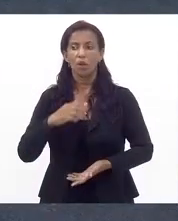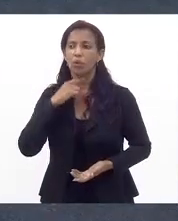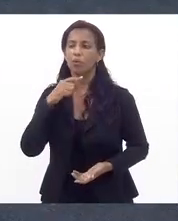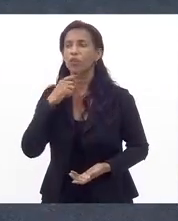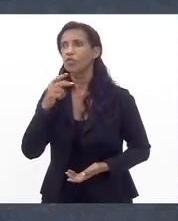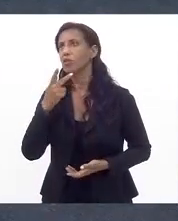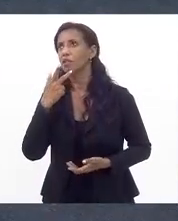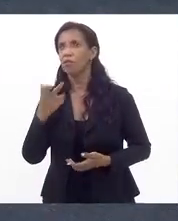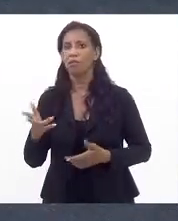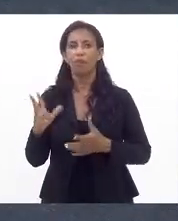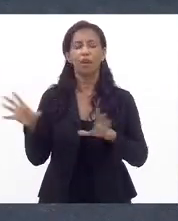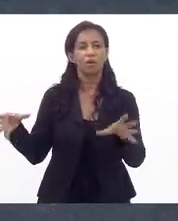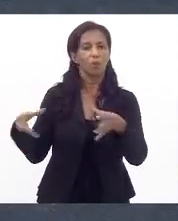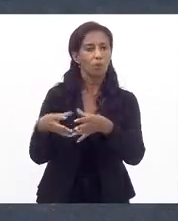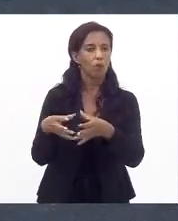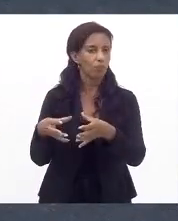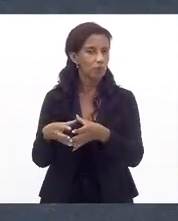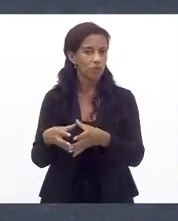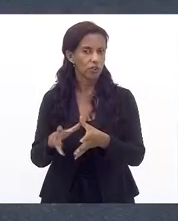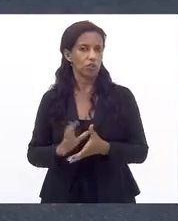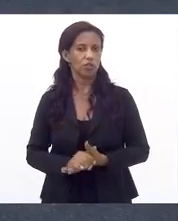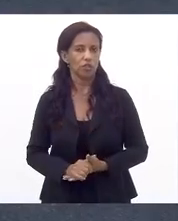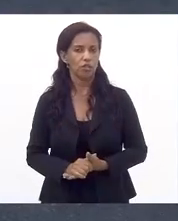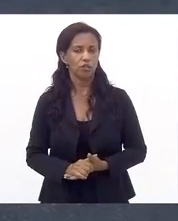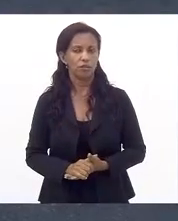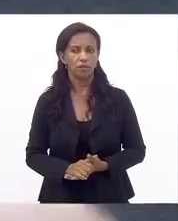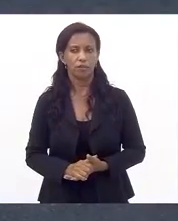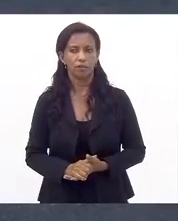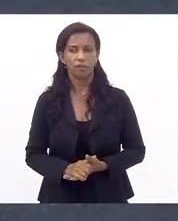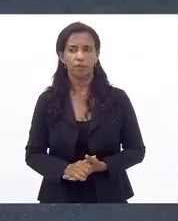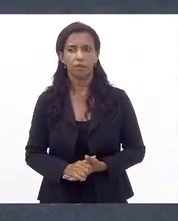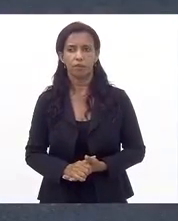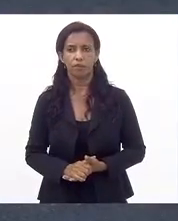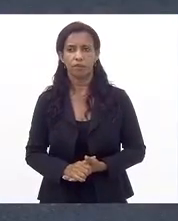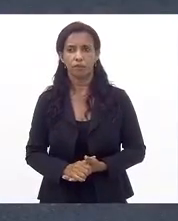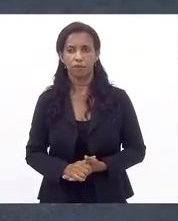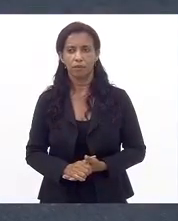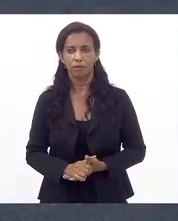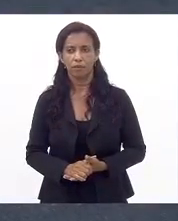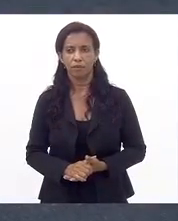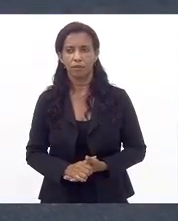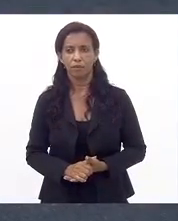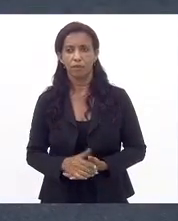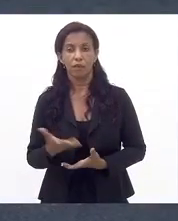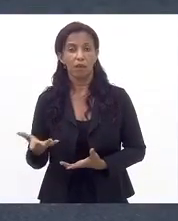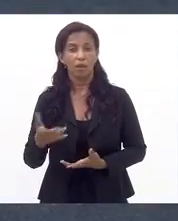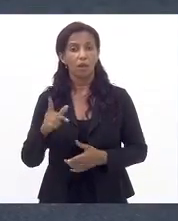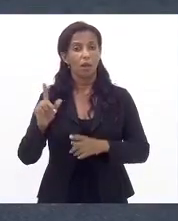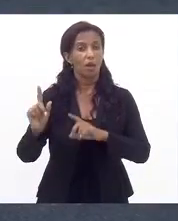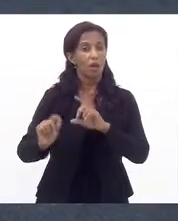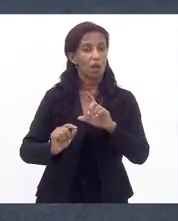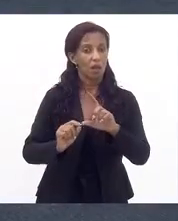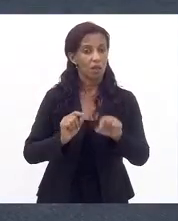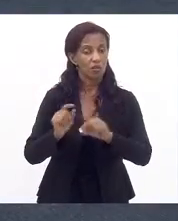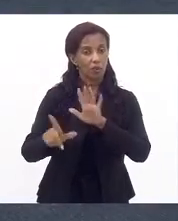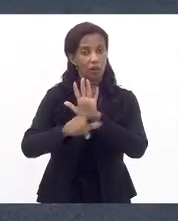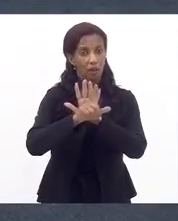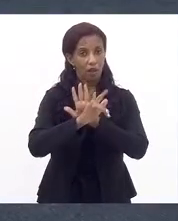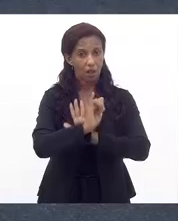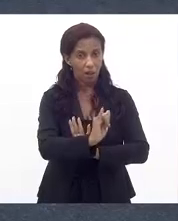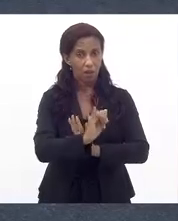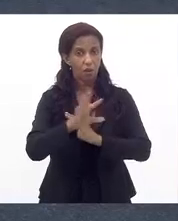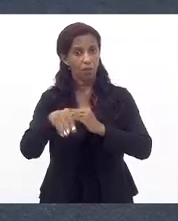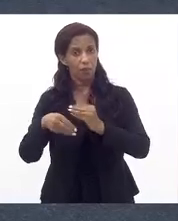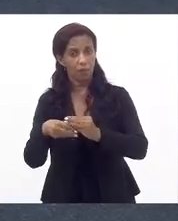adianta falar que não como uma Comitiva da né da do regime a questão que seguinte é a lei